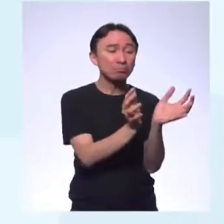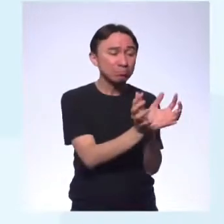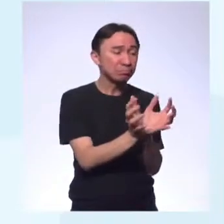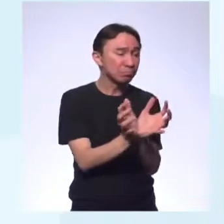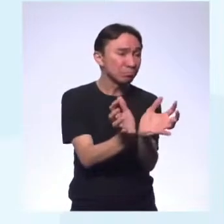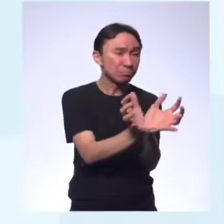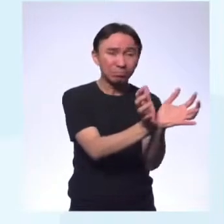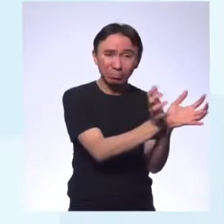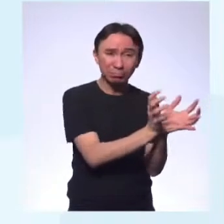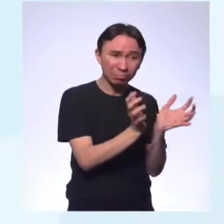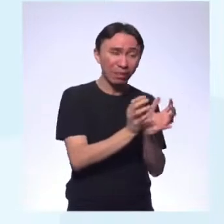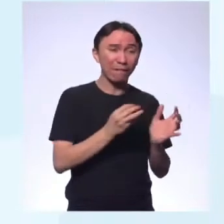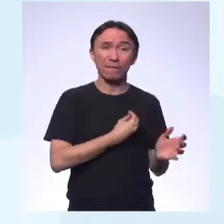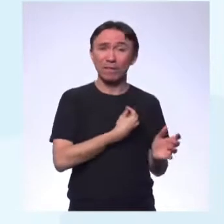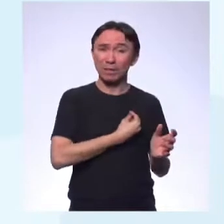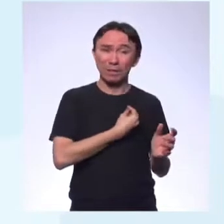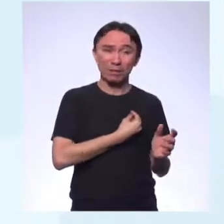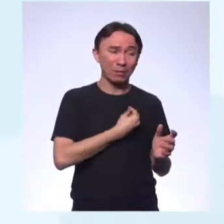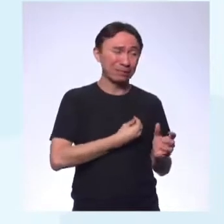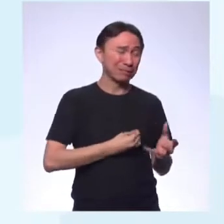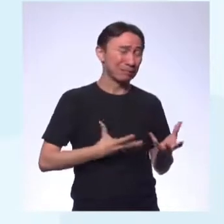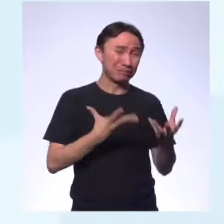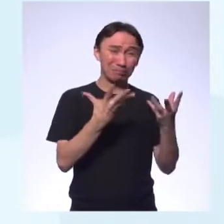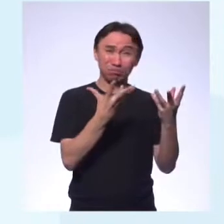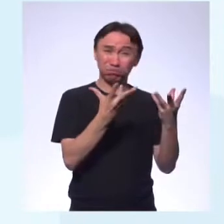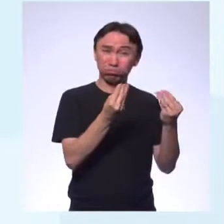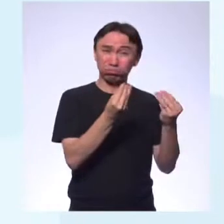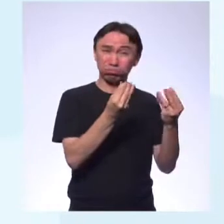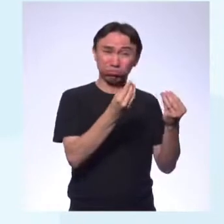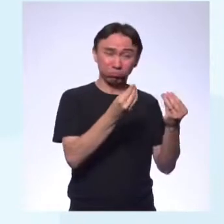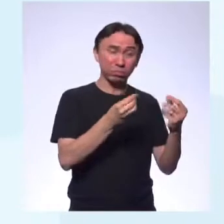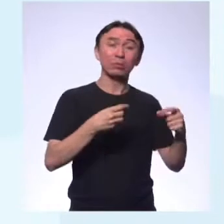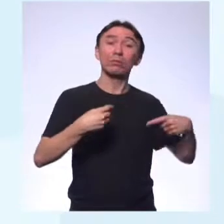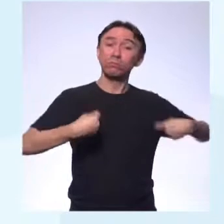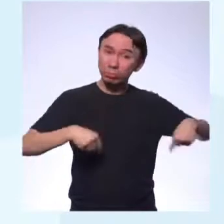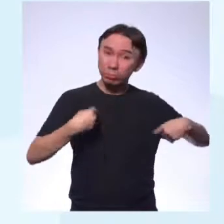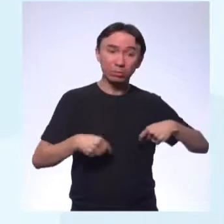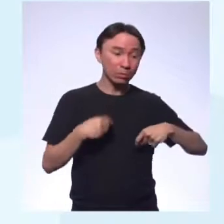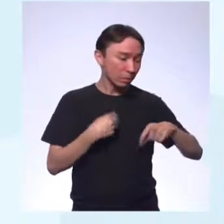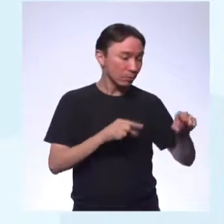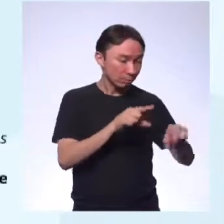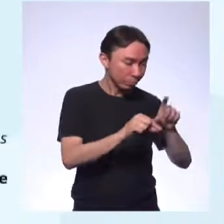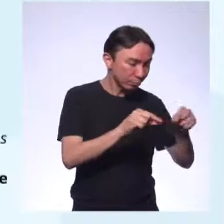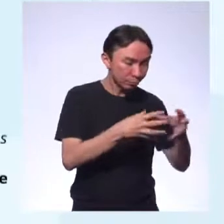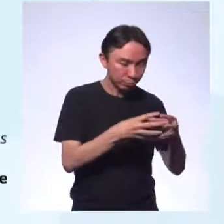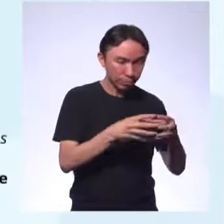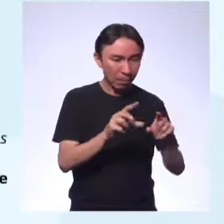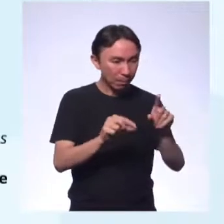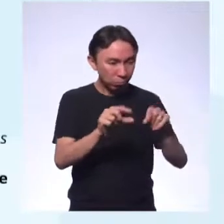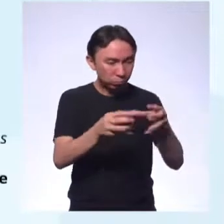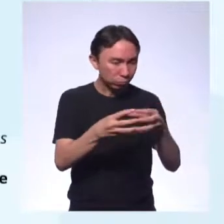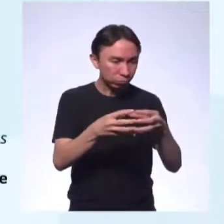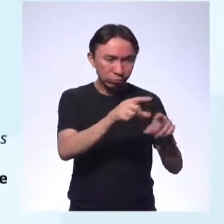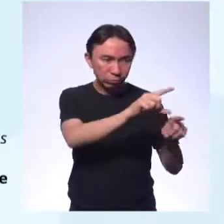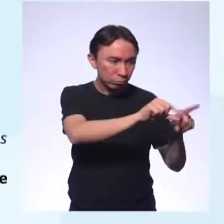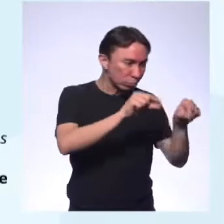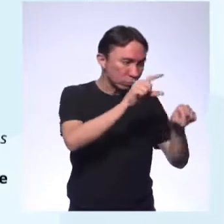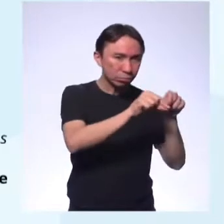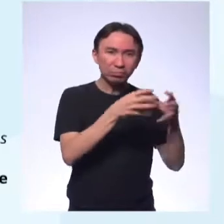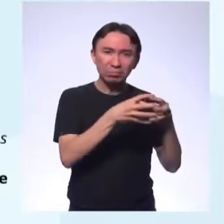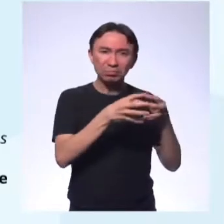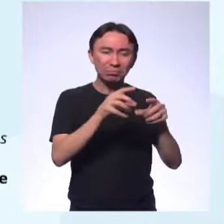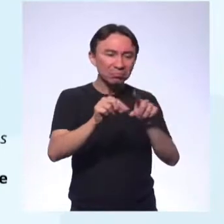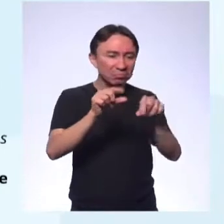esses indivíduos, tá? Para a gente conseguir classificar. E apesar de hoje a gente utilizar